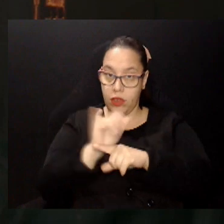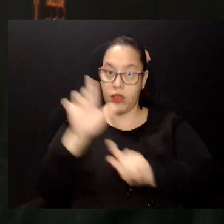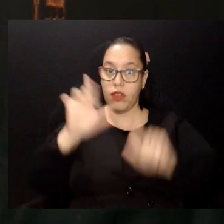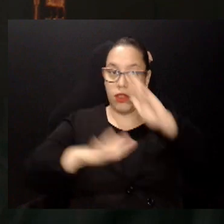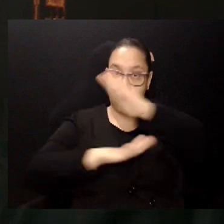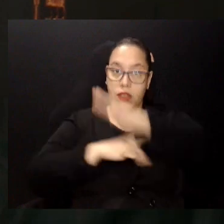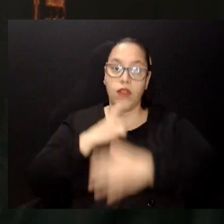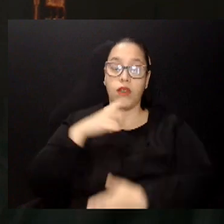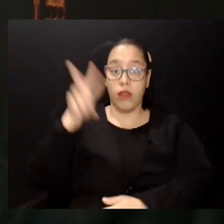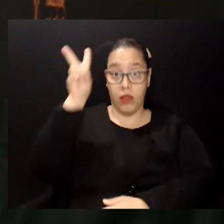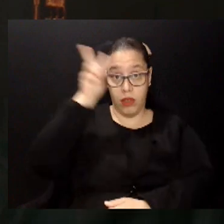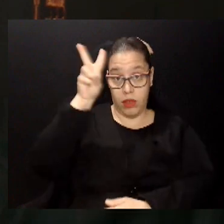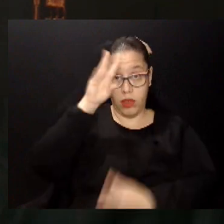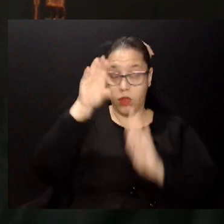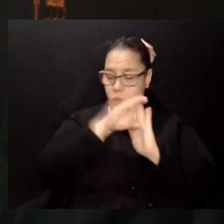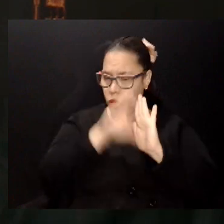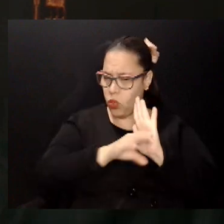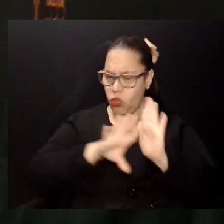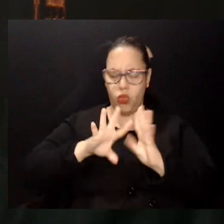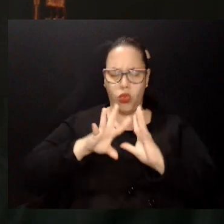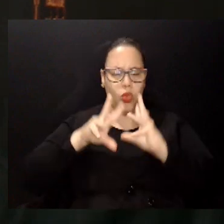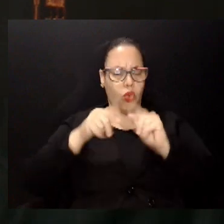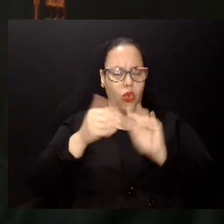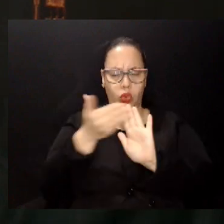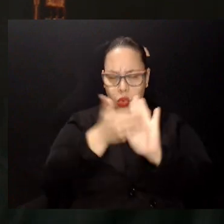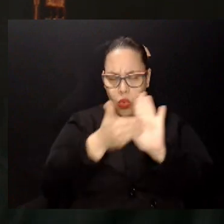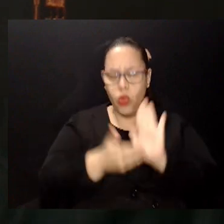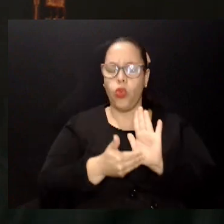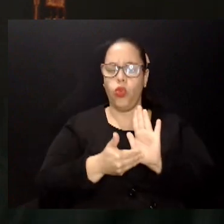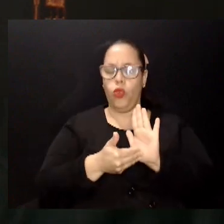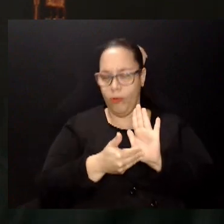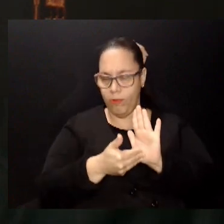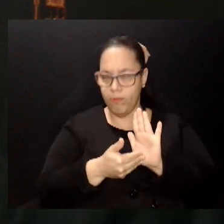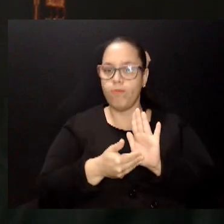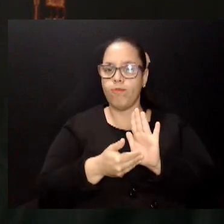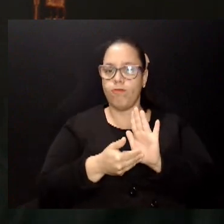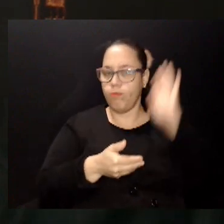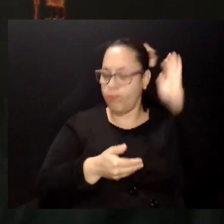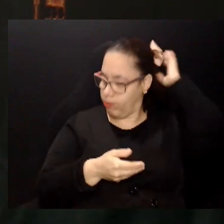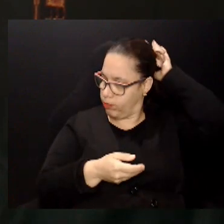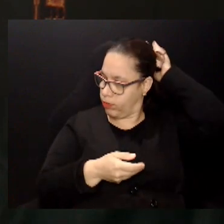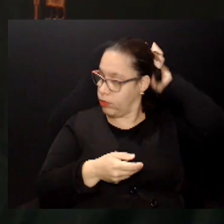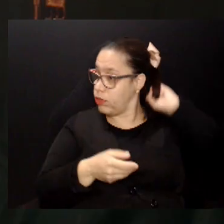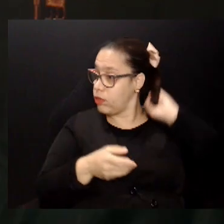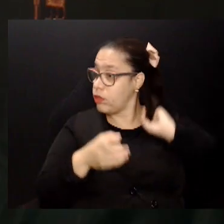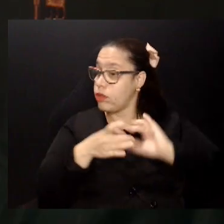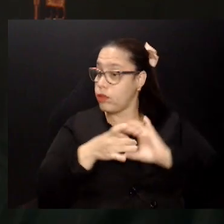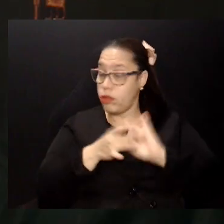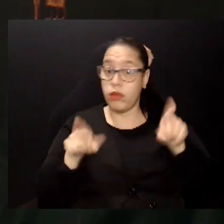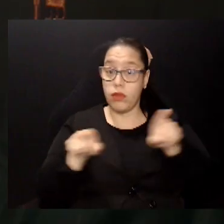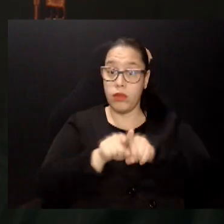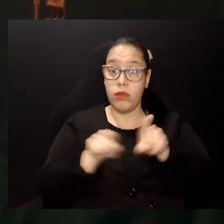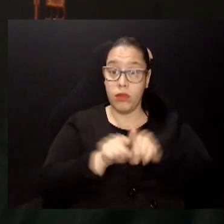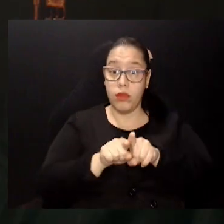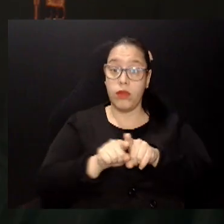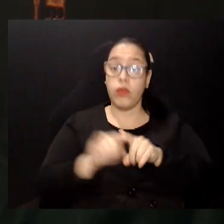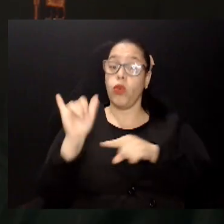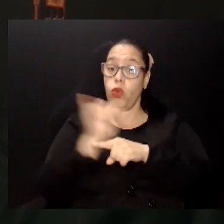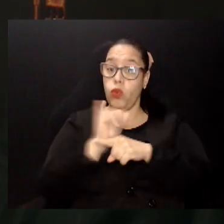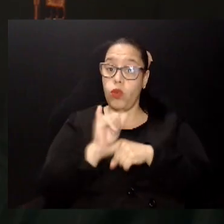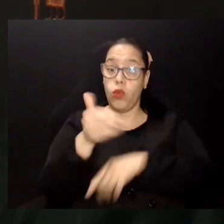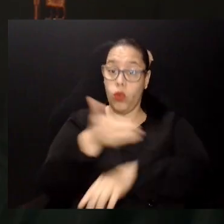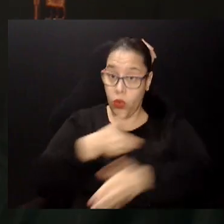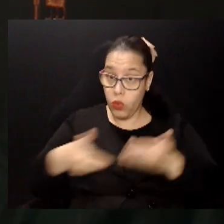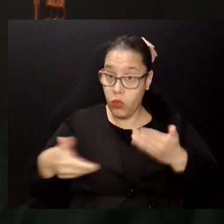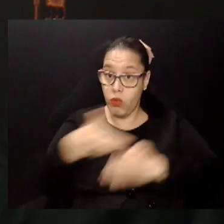programa e todos os outros programas da TV estão disponíveis também no YouTube. Você pode compartilhar com